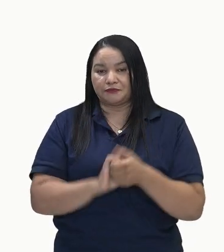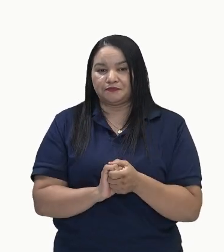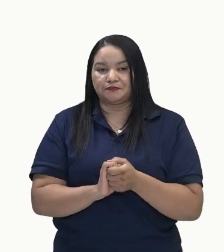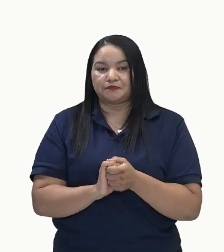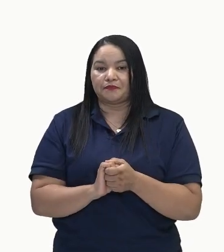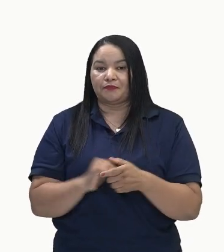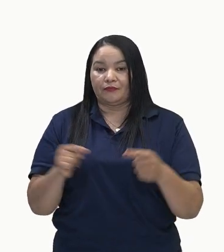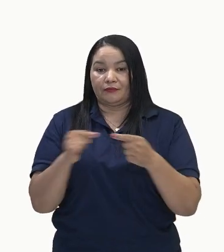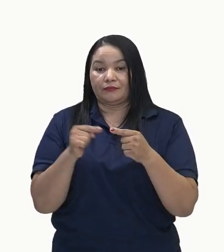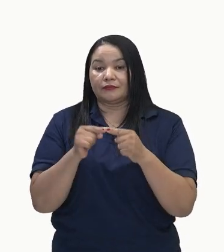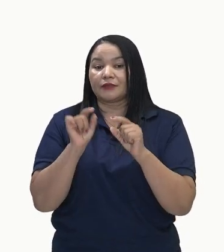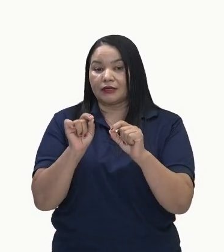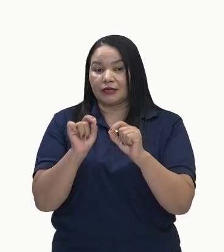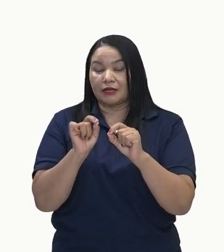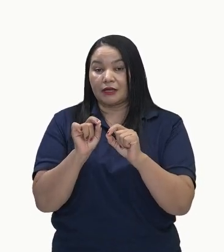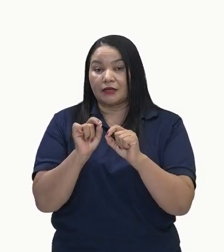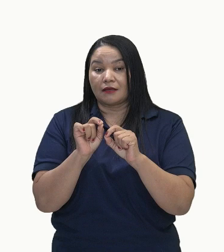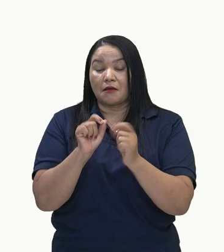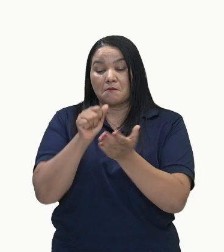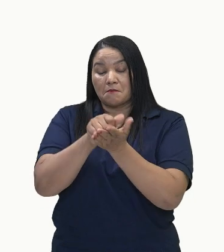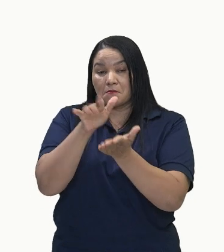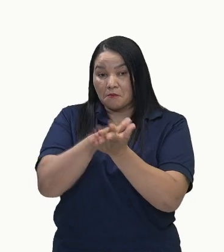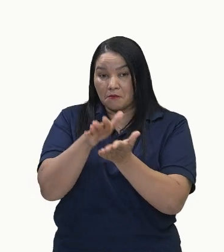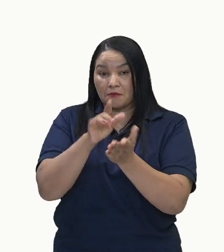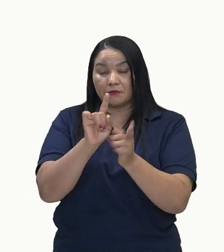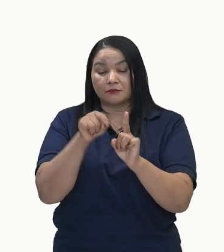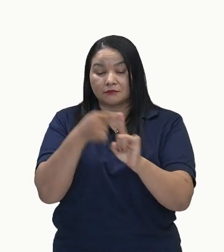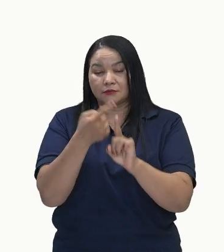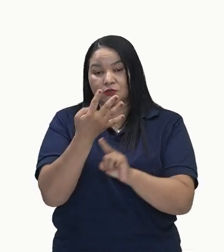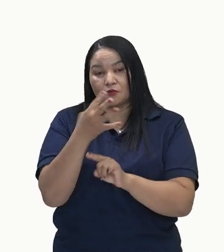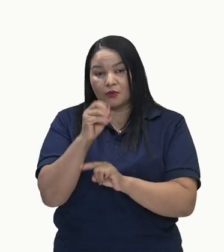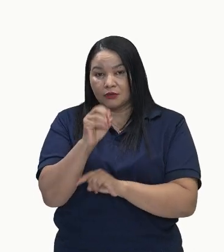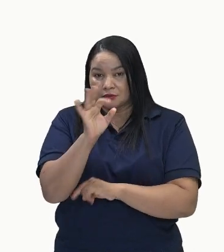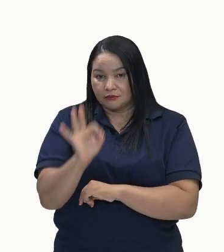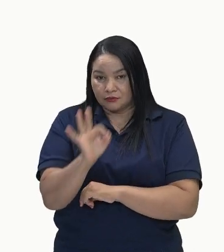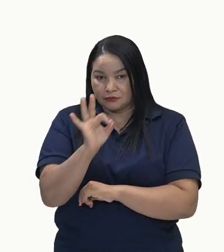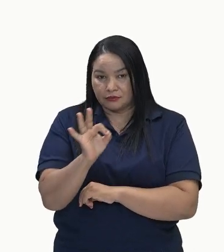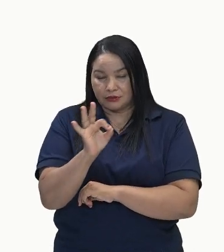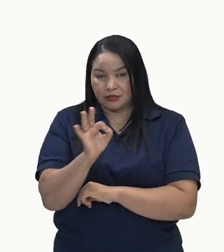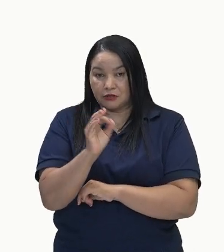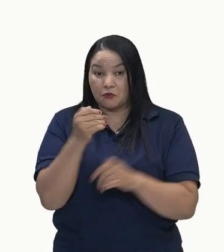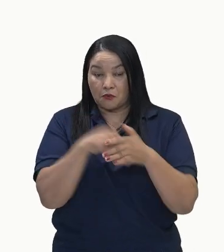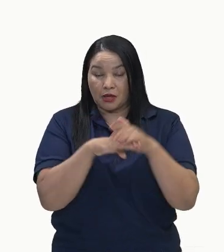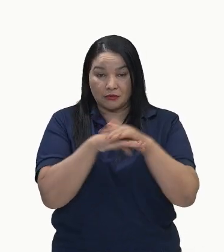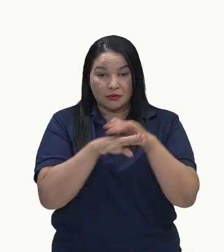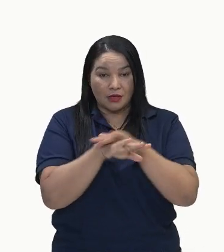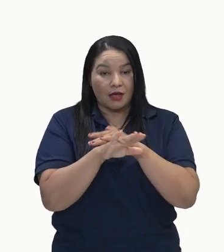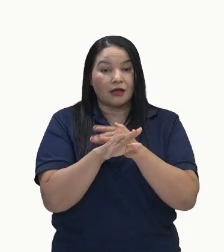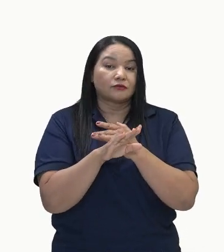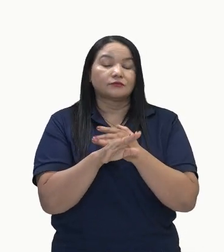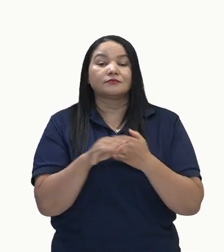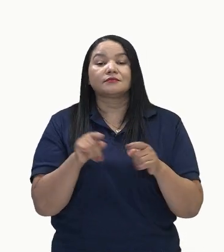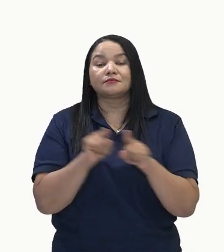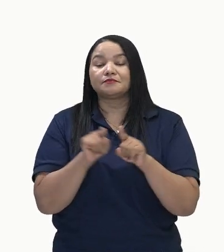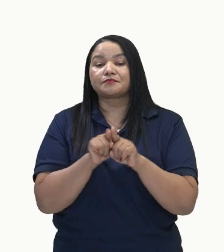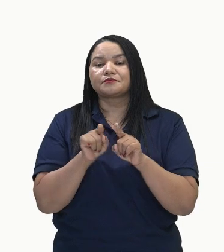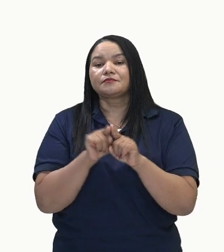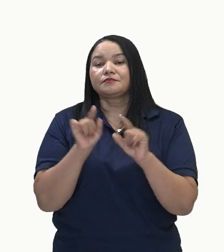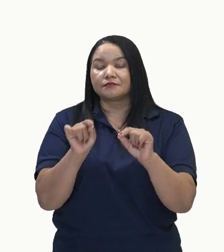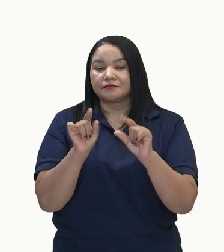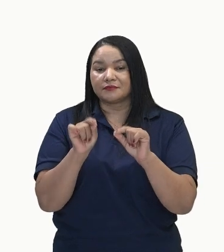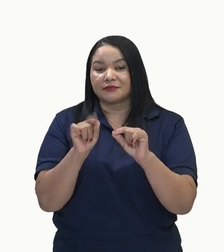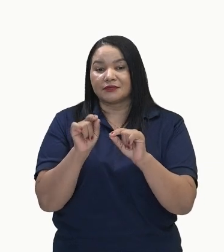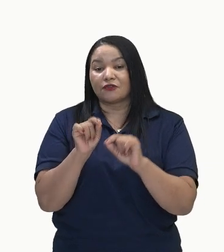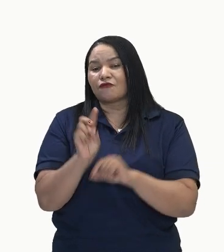direito a 40% do valor que ele já tinha lá guardado do FGTS. Qual é o valor da